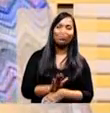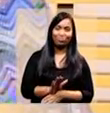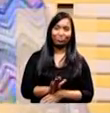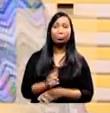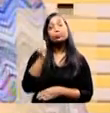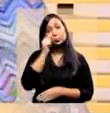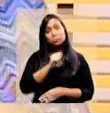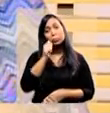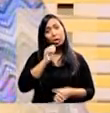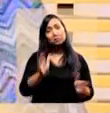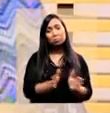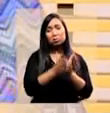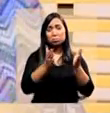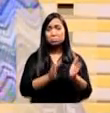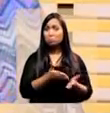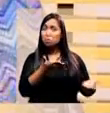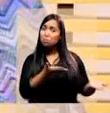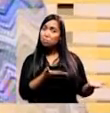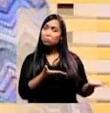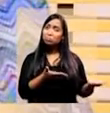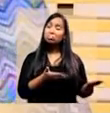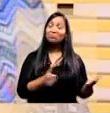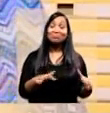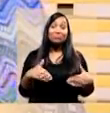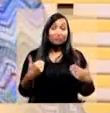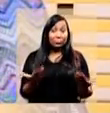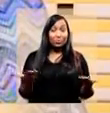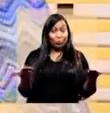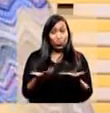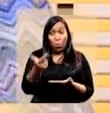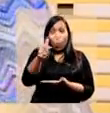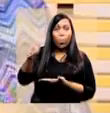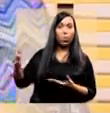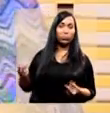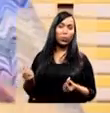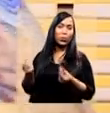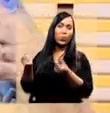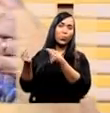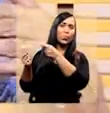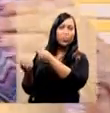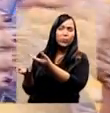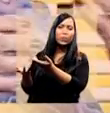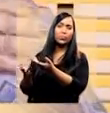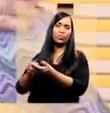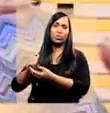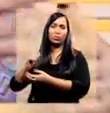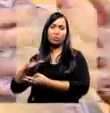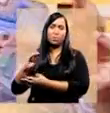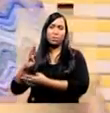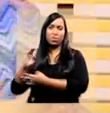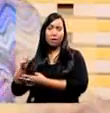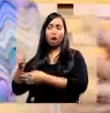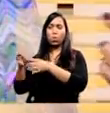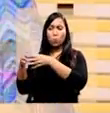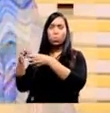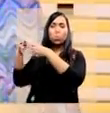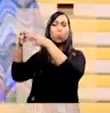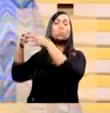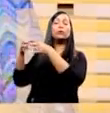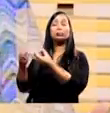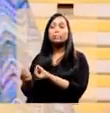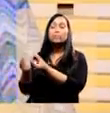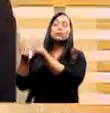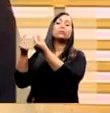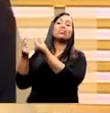as mais vulneráveis, as mais carentes. Né? Então, agora as outras de classe C, B e A podem procurar